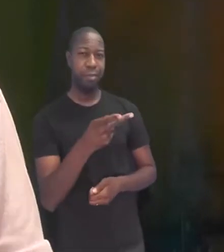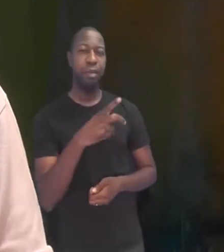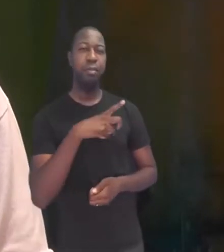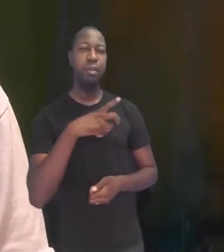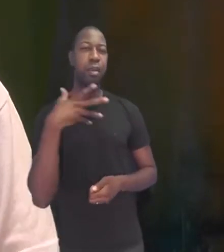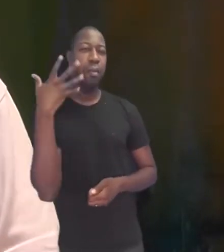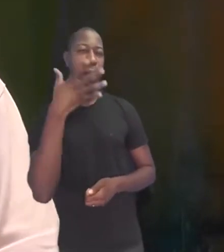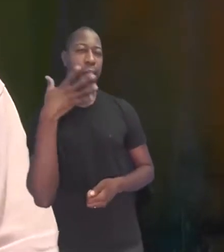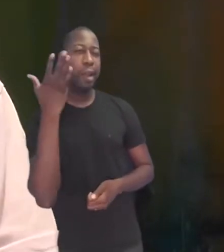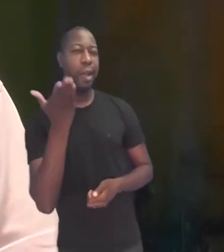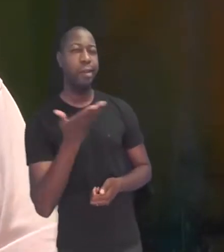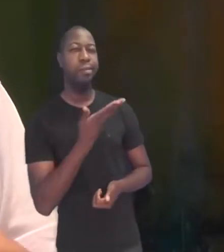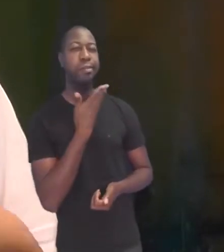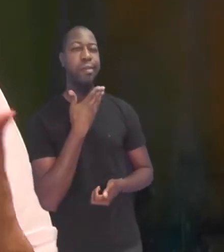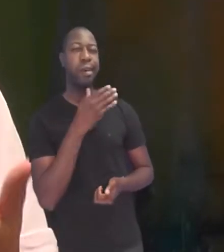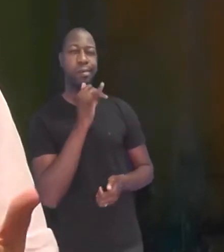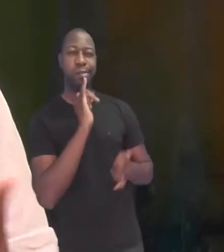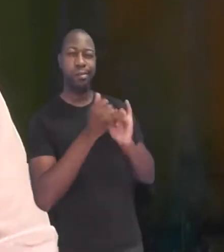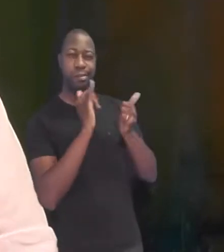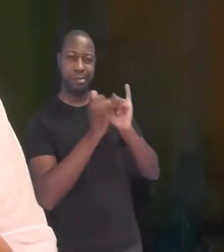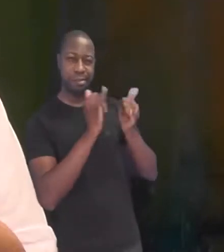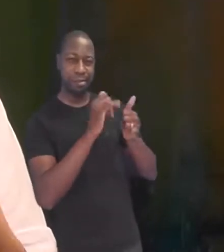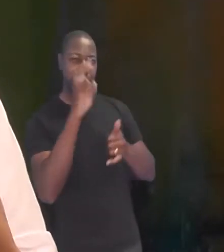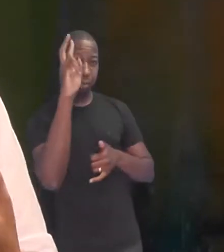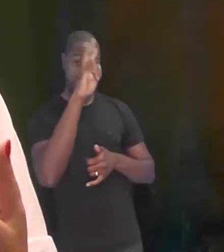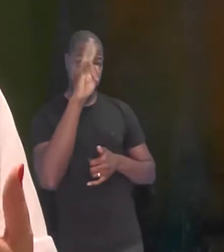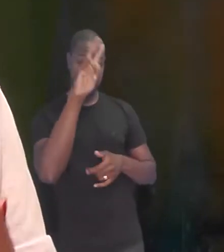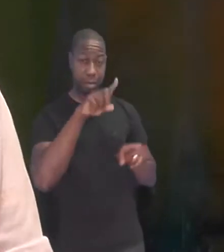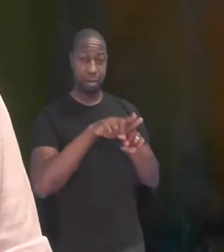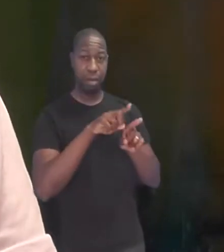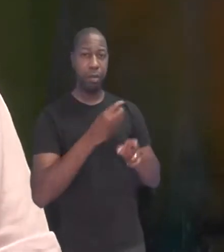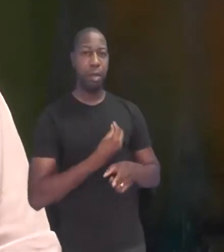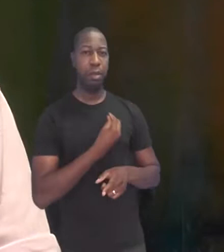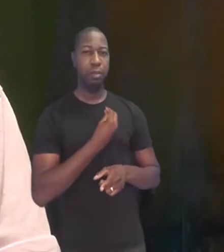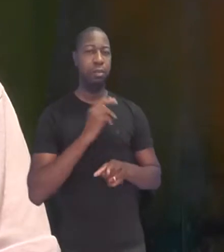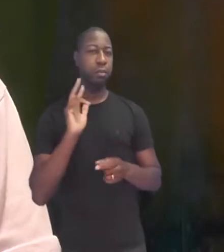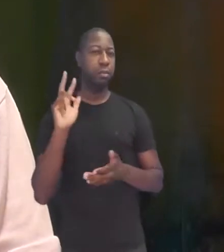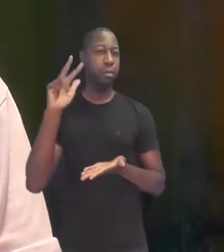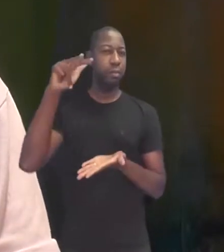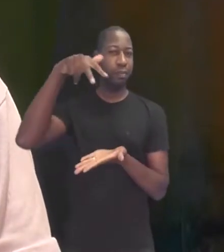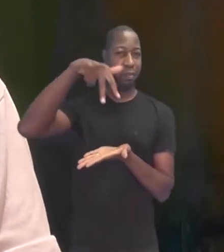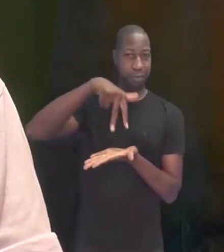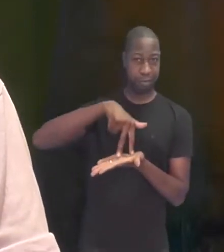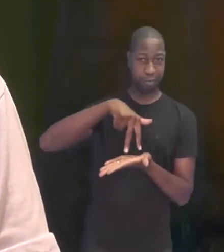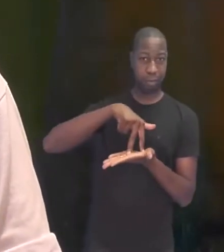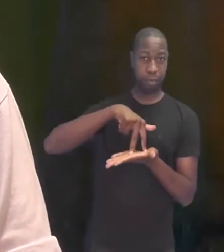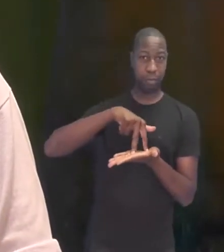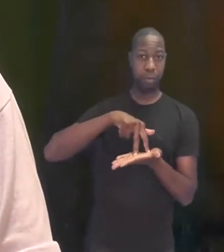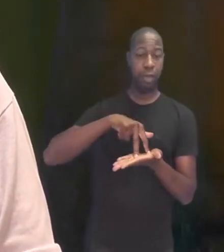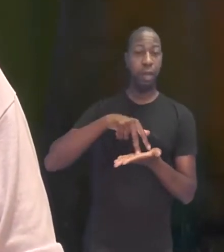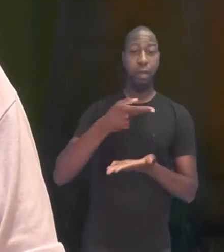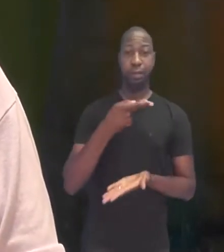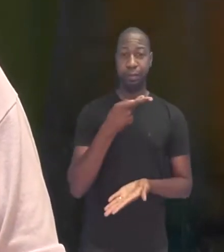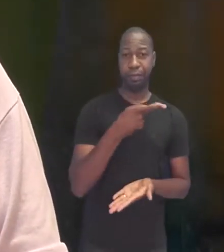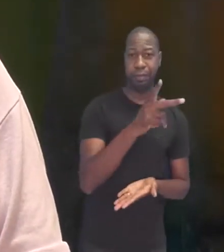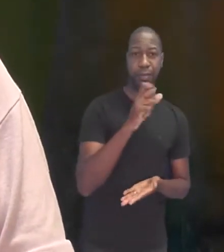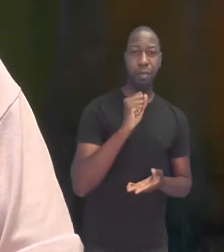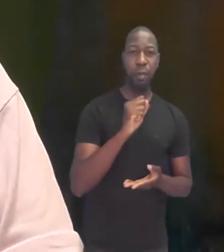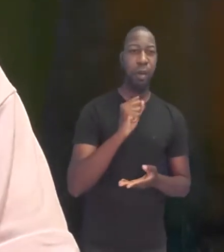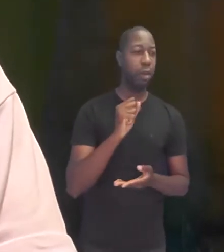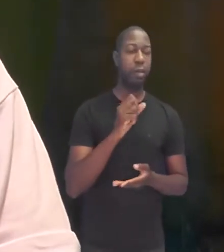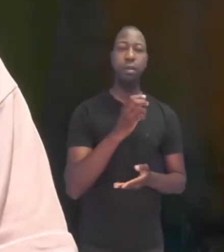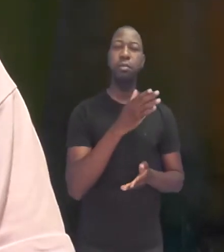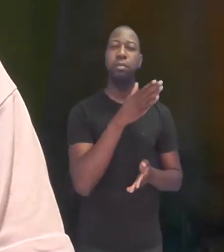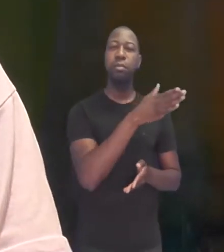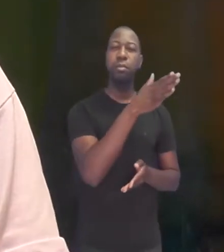FLIR virtual palestras, bate-papos, contações de histórias e apresentações. Os visitantes poderão